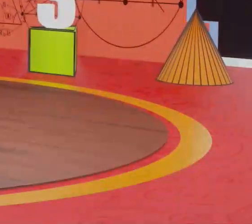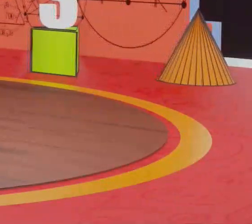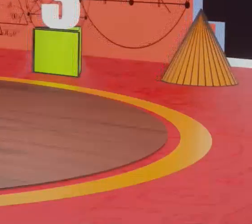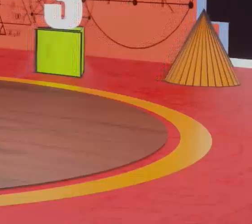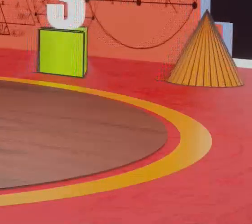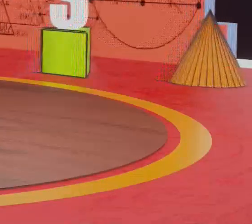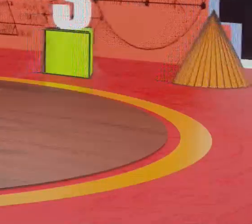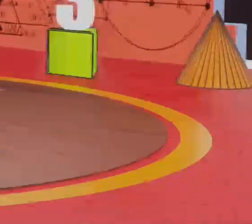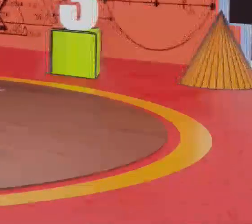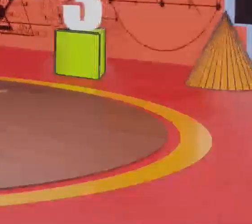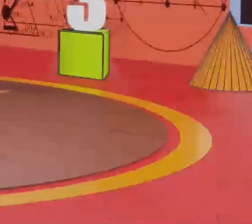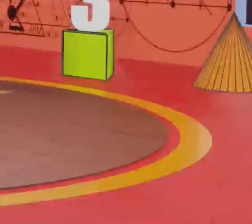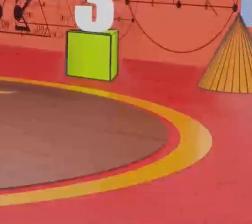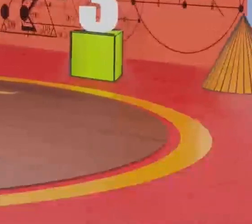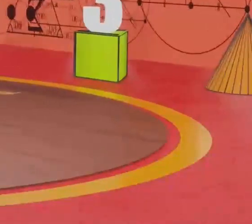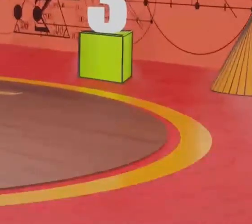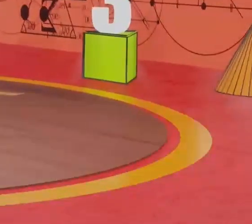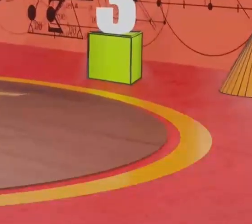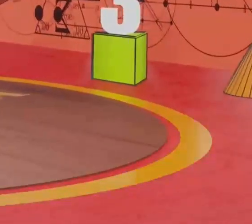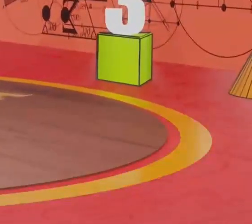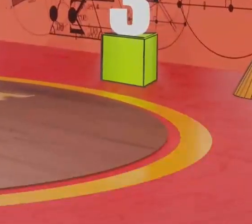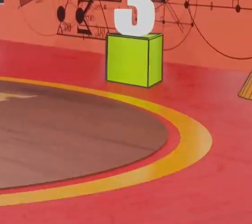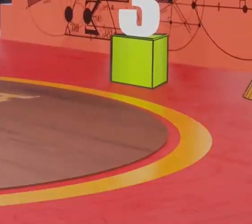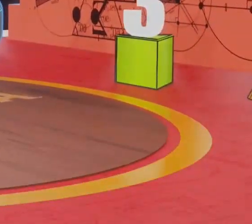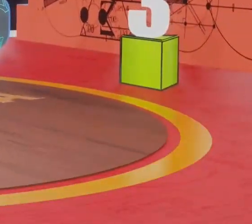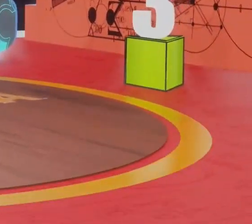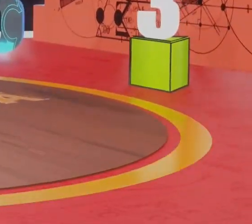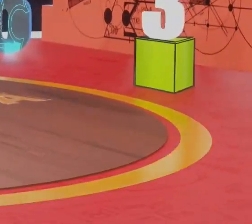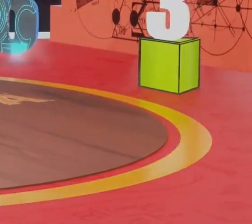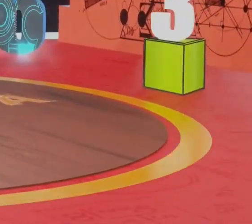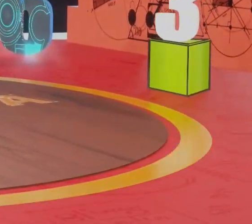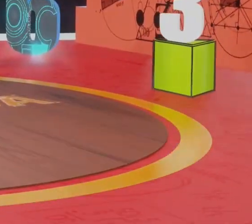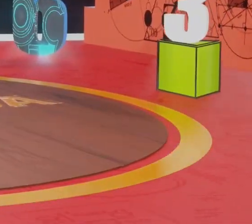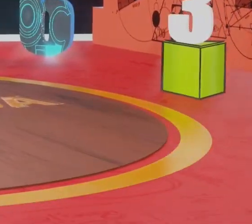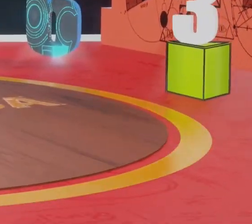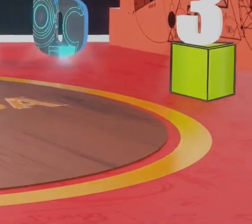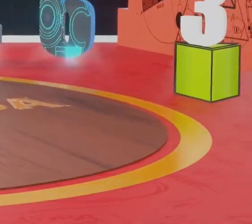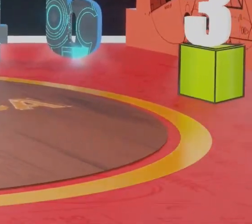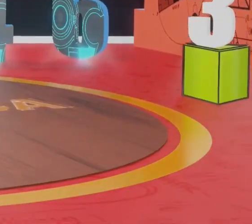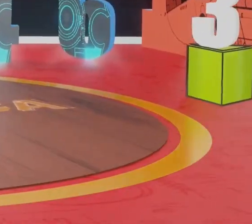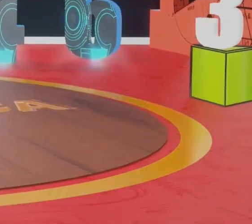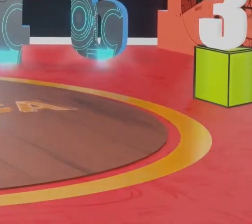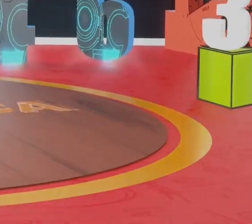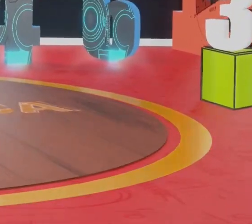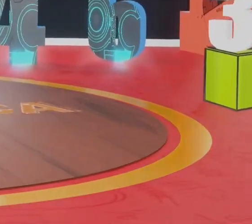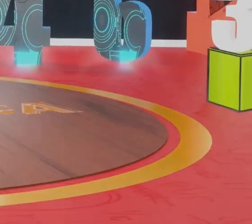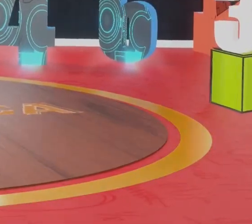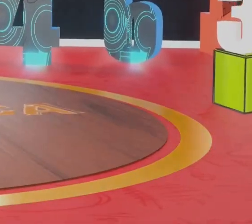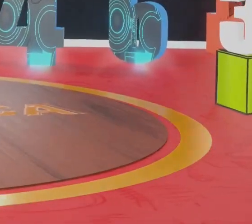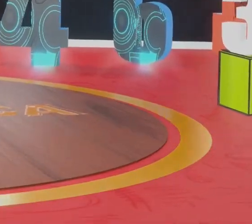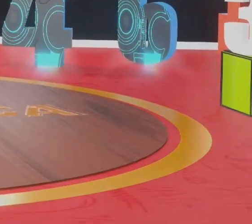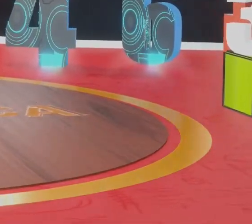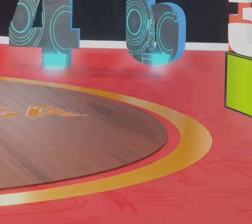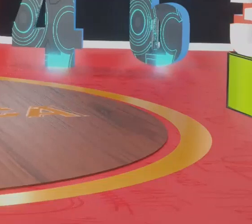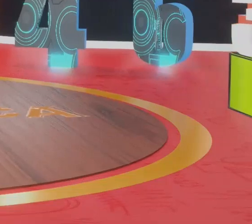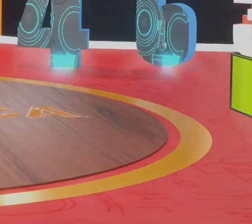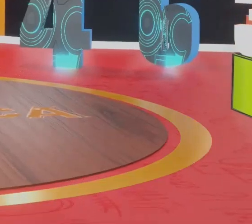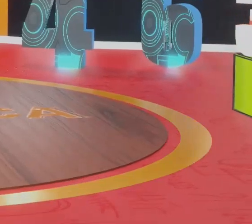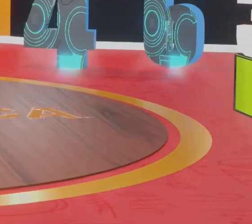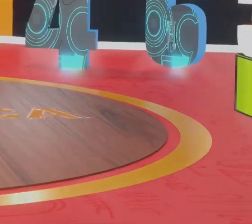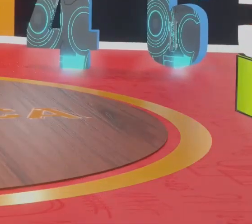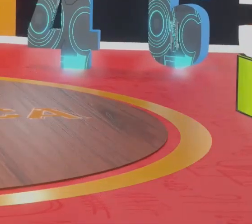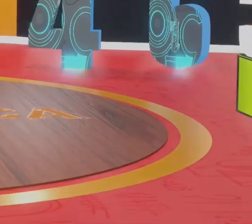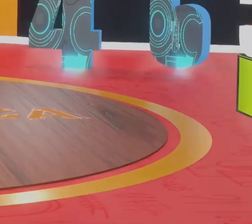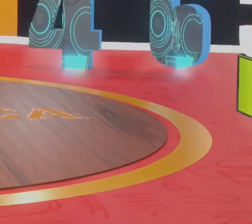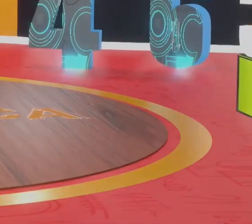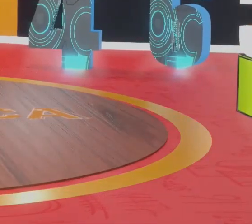né? Claro, a gente sabe disso, né? Mas é sempre bom a gente... quando pede a incorreta, às vezes eu acho até mais difícil, porque quer dizer que